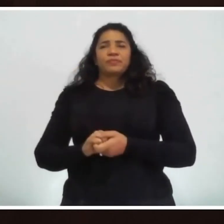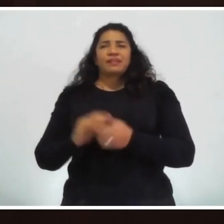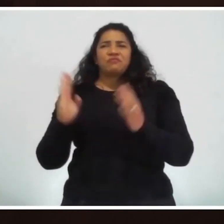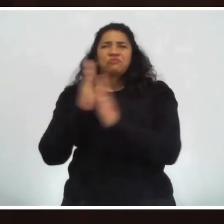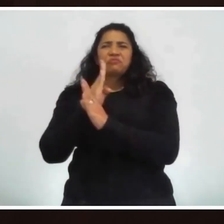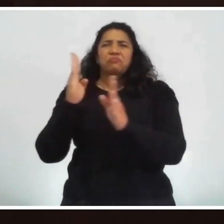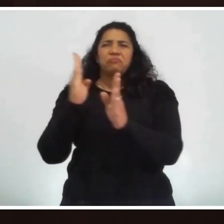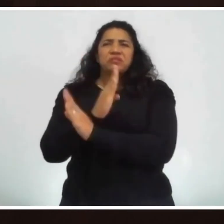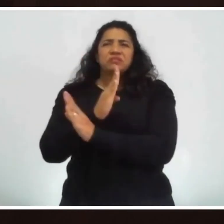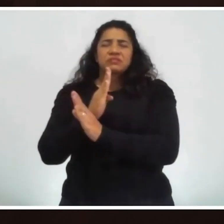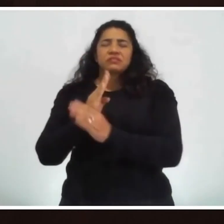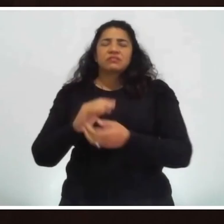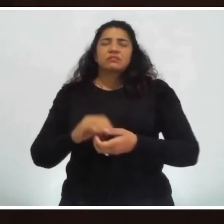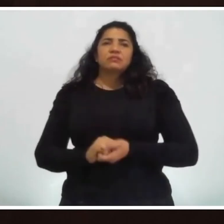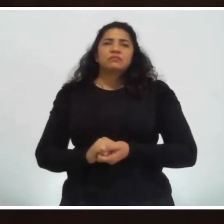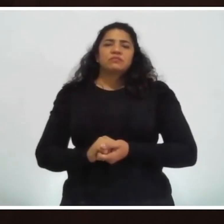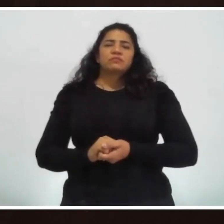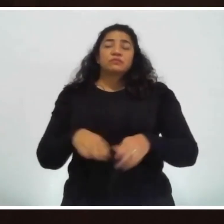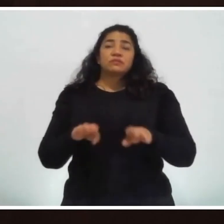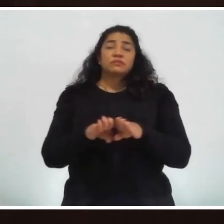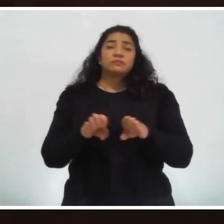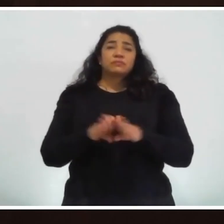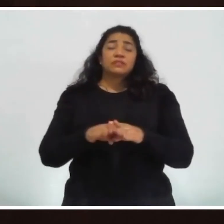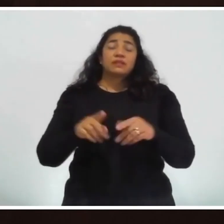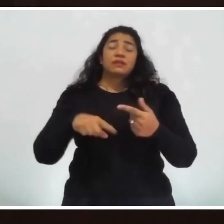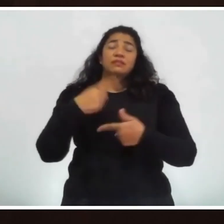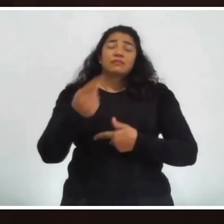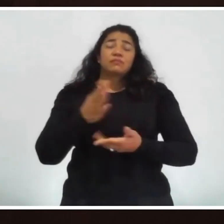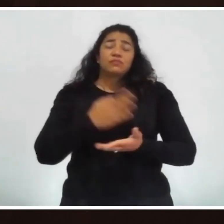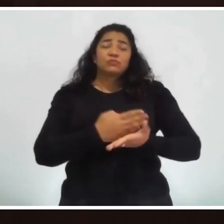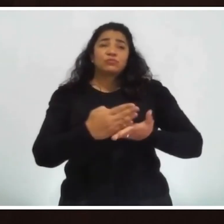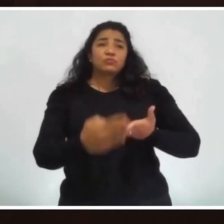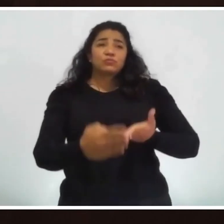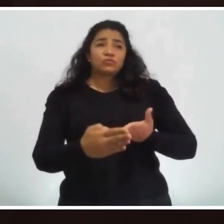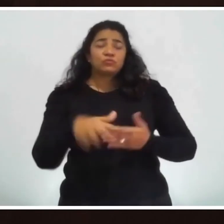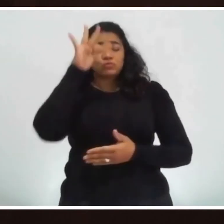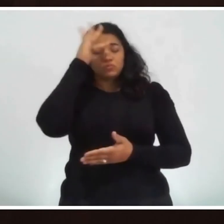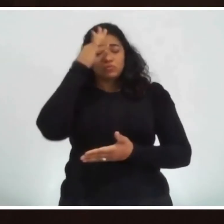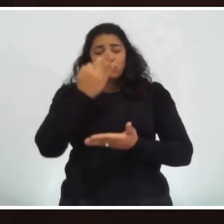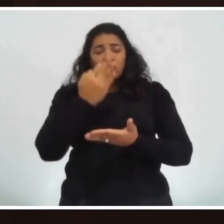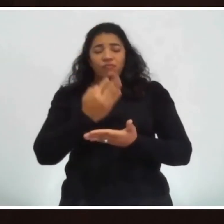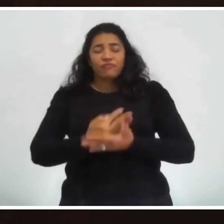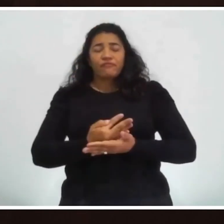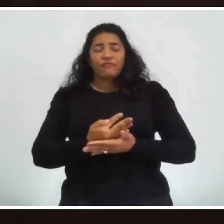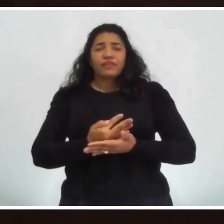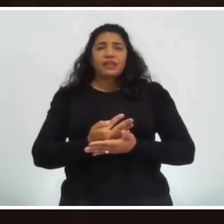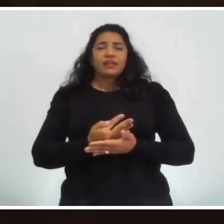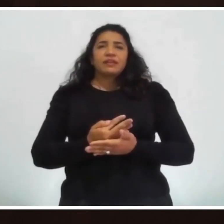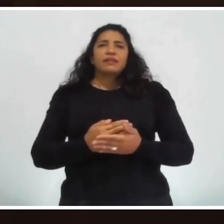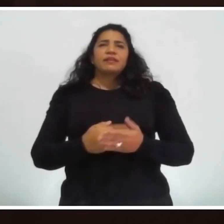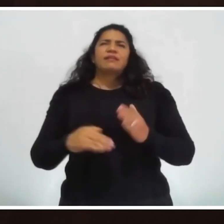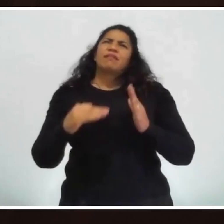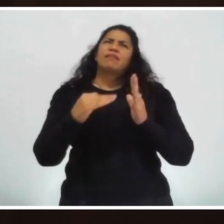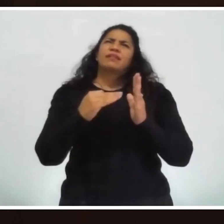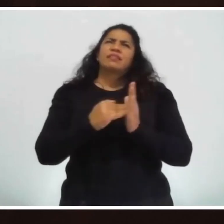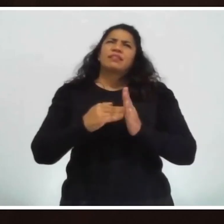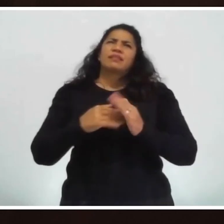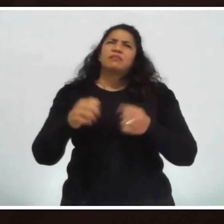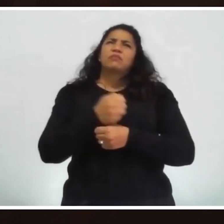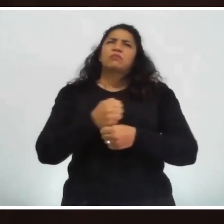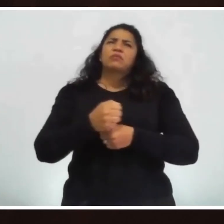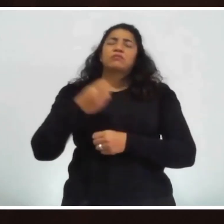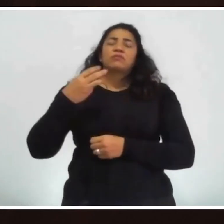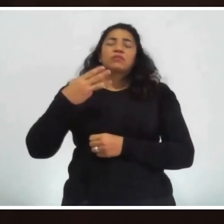pastoral até no ano 337, quando faleceu. Valente faleceu em uma batalha contra os